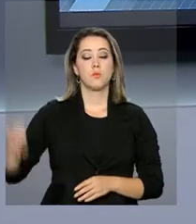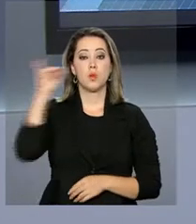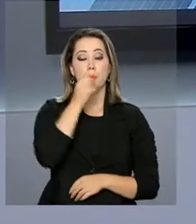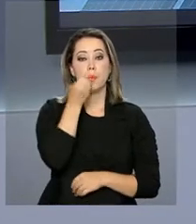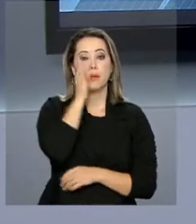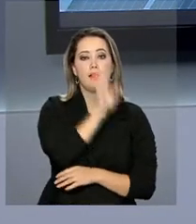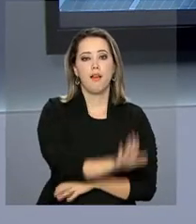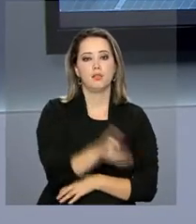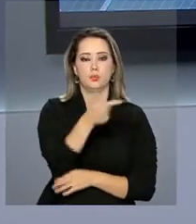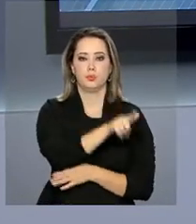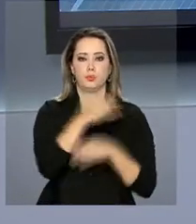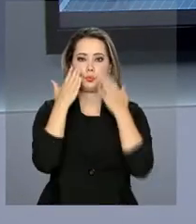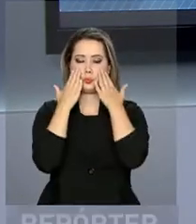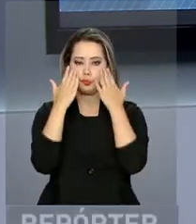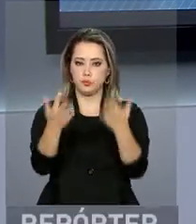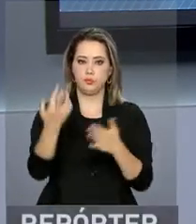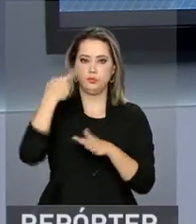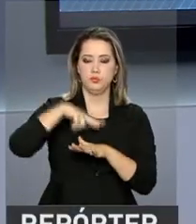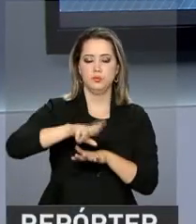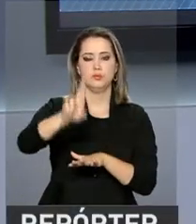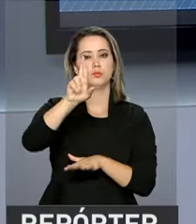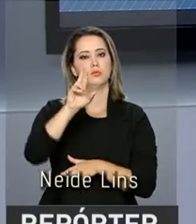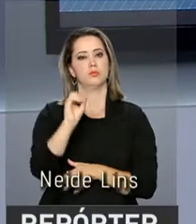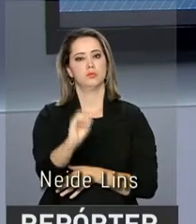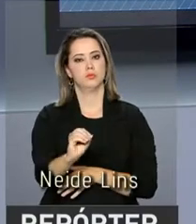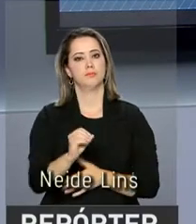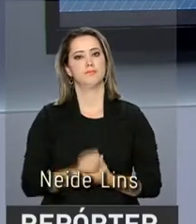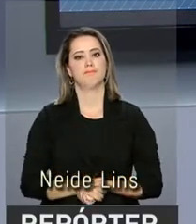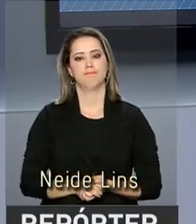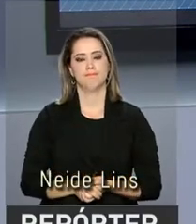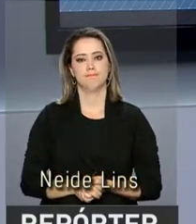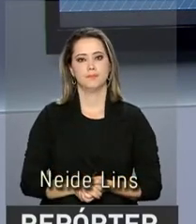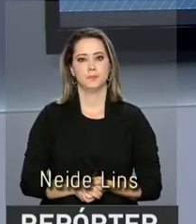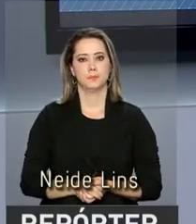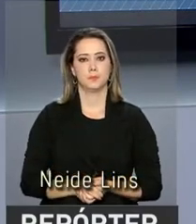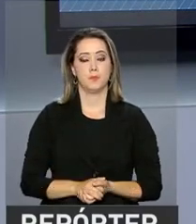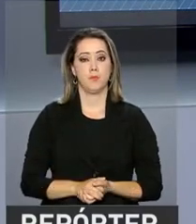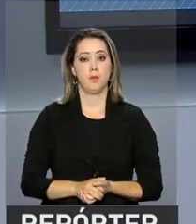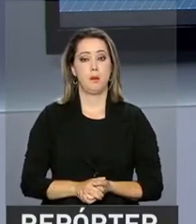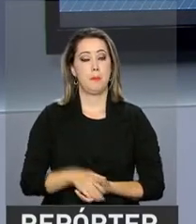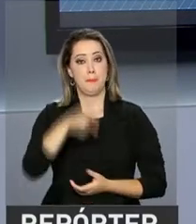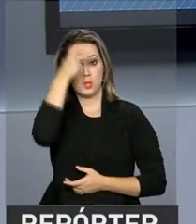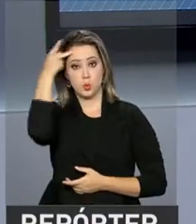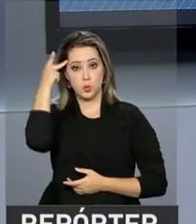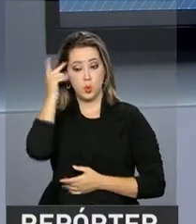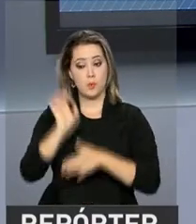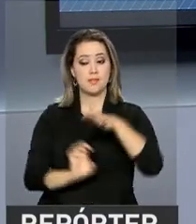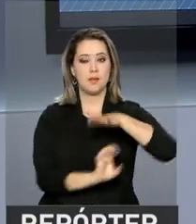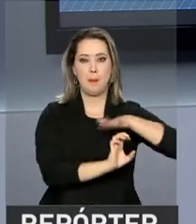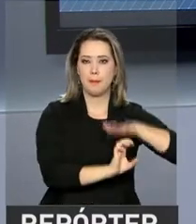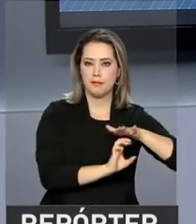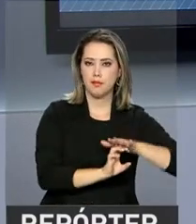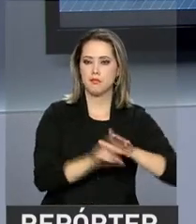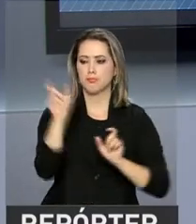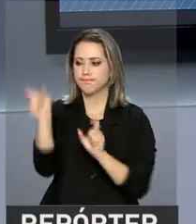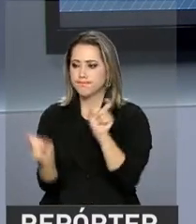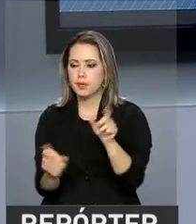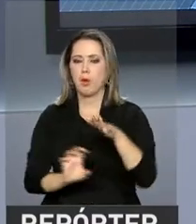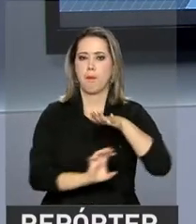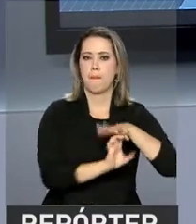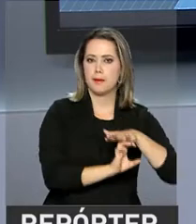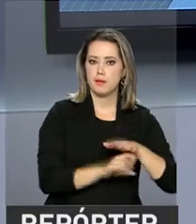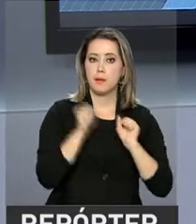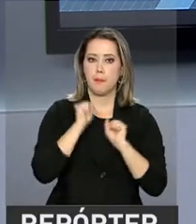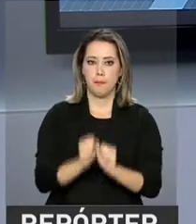Olá, boa tarde. Começa agora mais uma edição do Repórter NBR. Cidadãos e empresas vão ter condições especiais